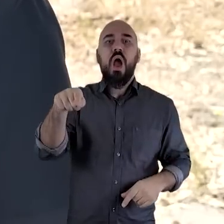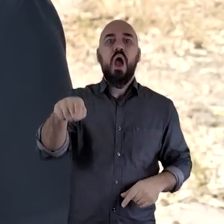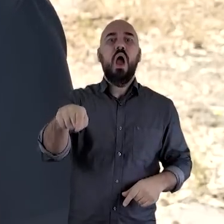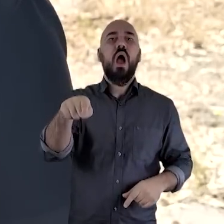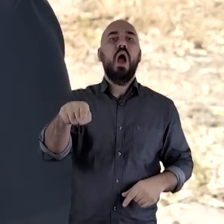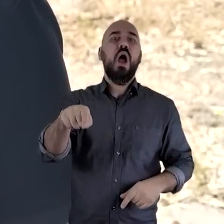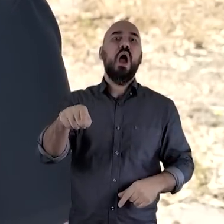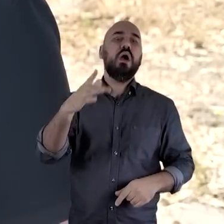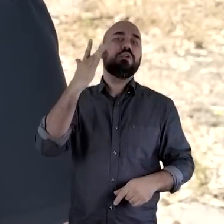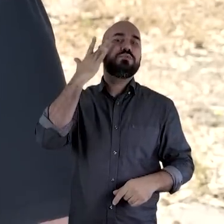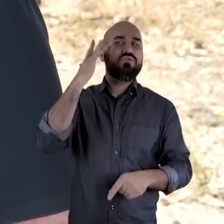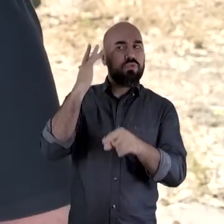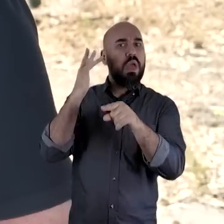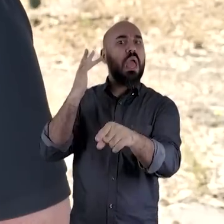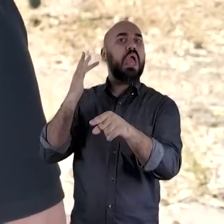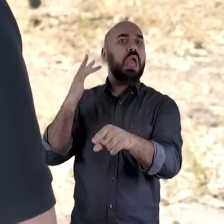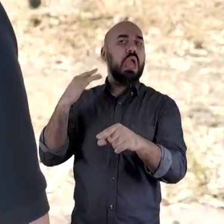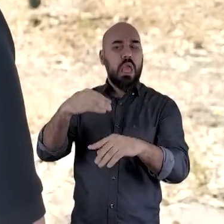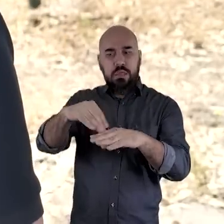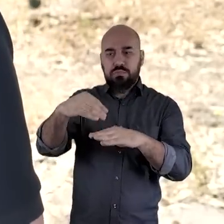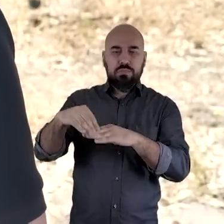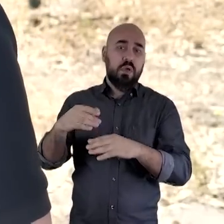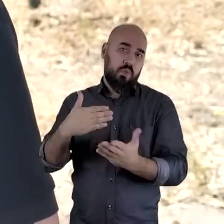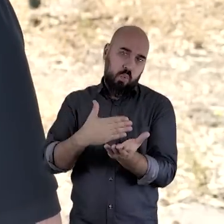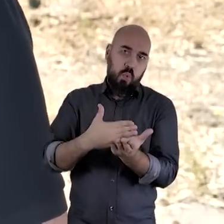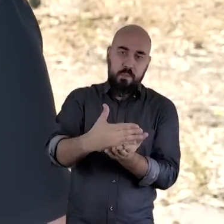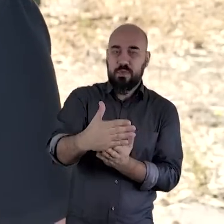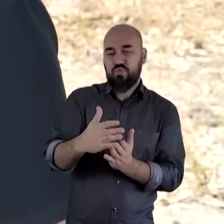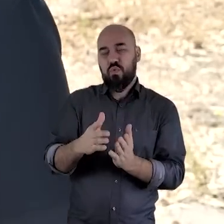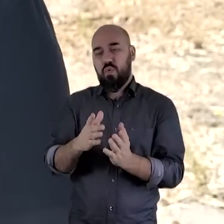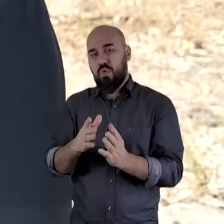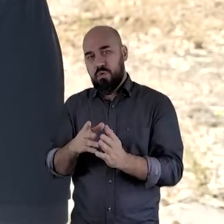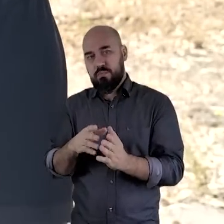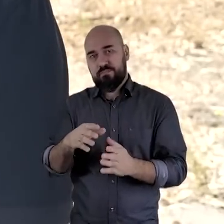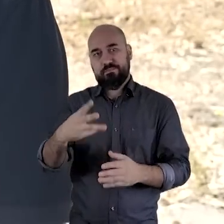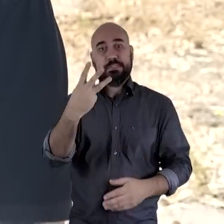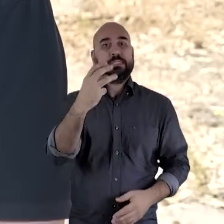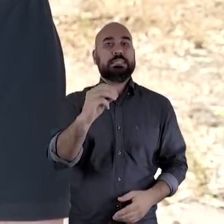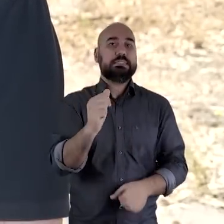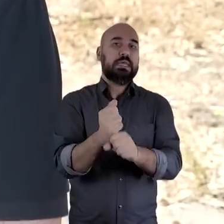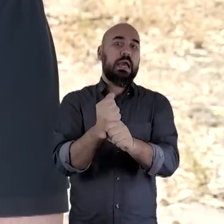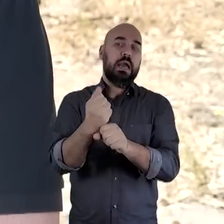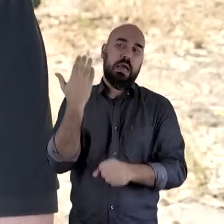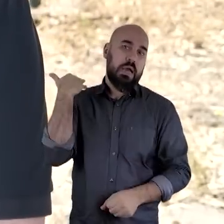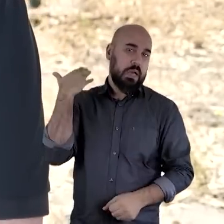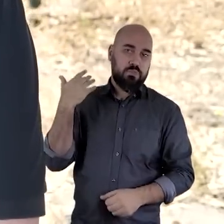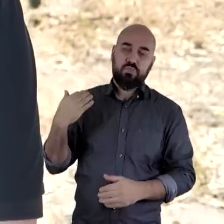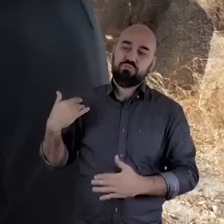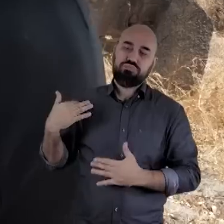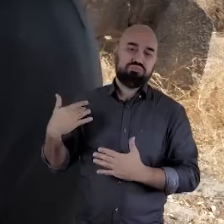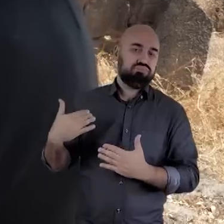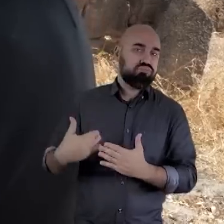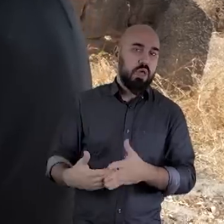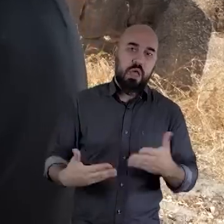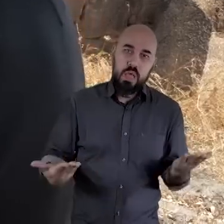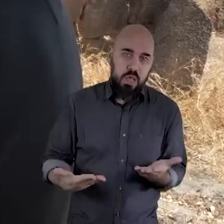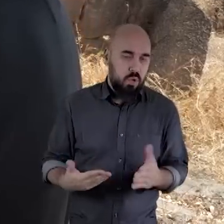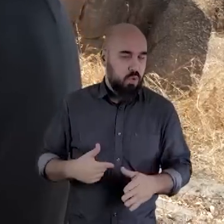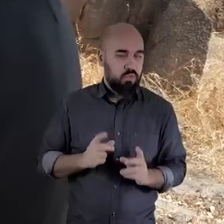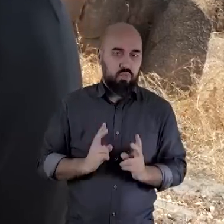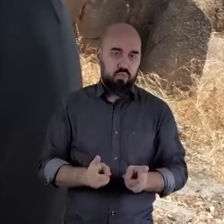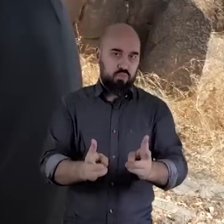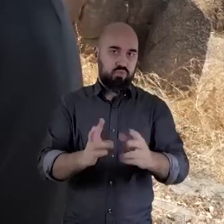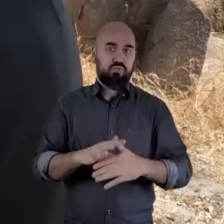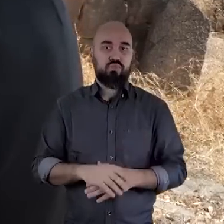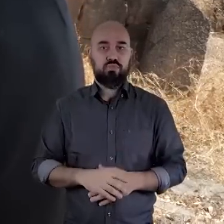Betsaida. E começamos a escavar há 30 anos e continuamos desde então. Muito bem, professor. Agora,